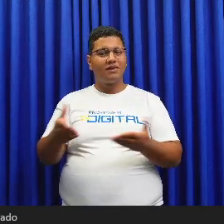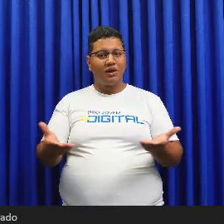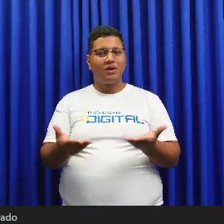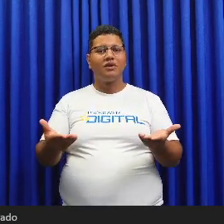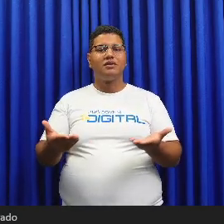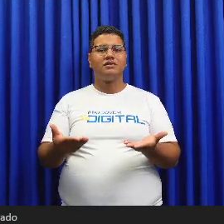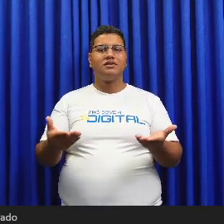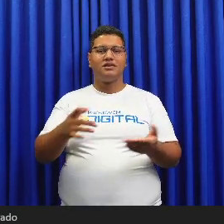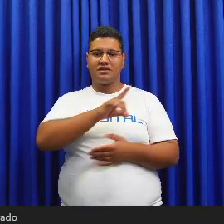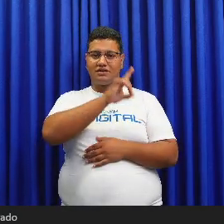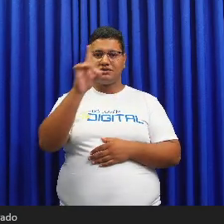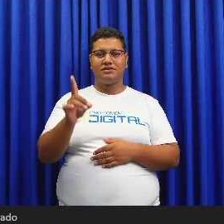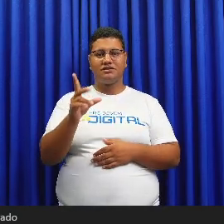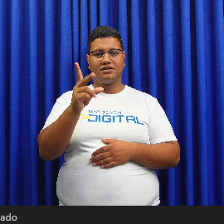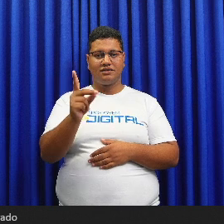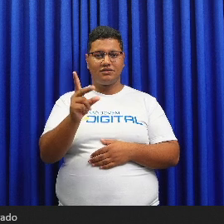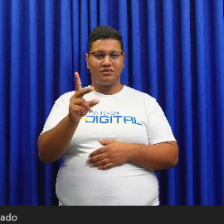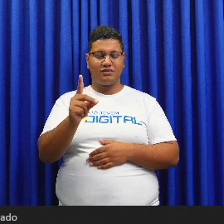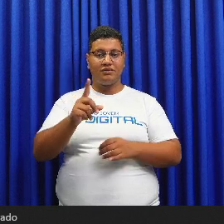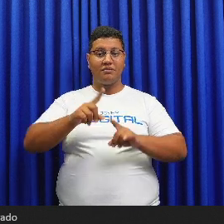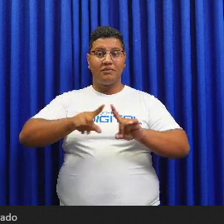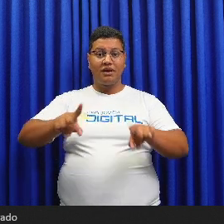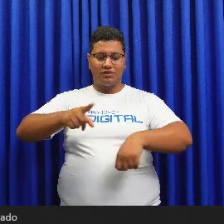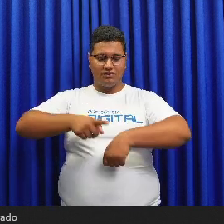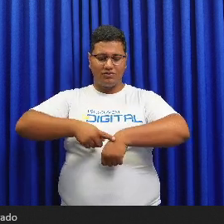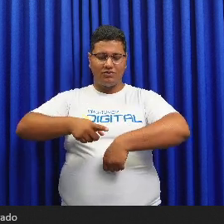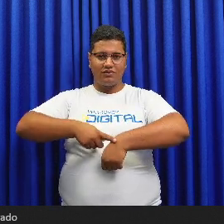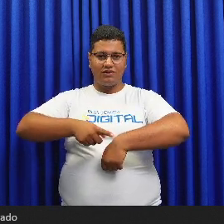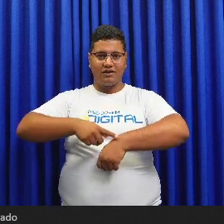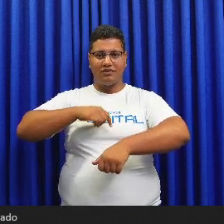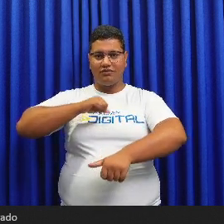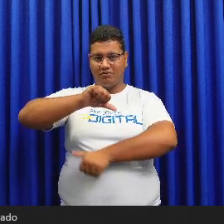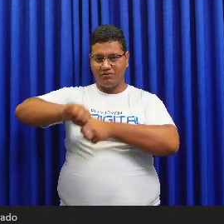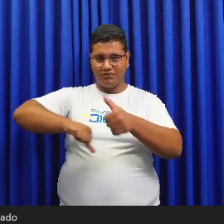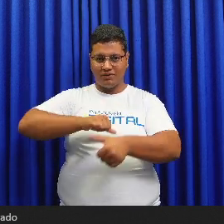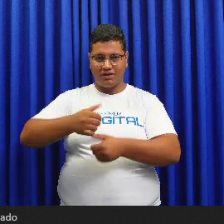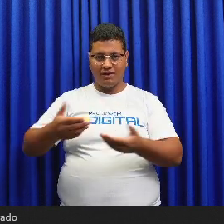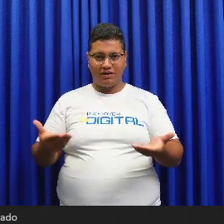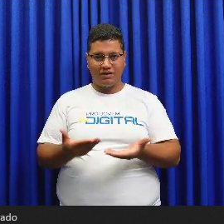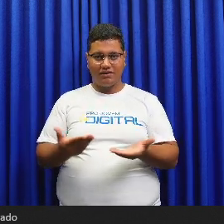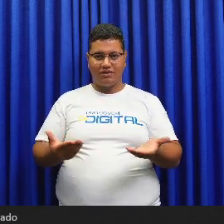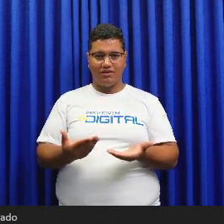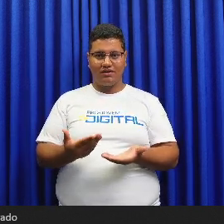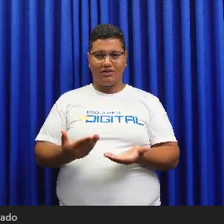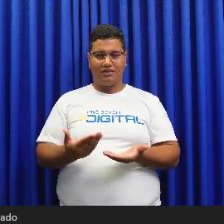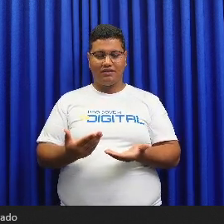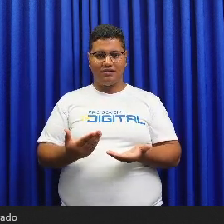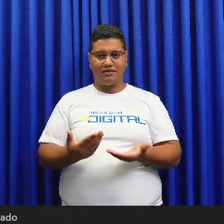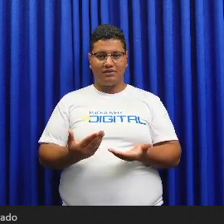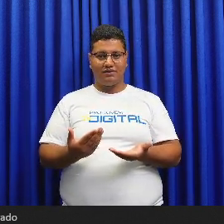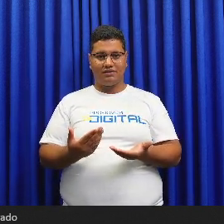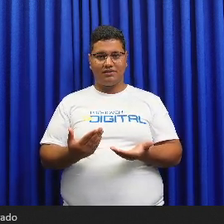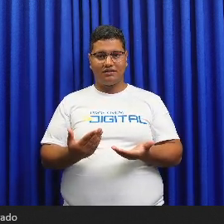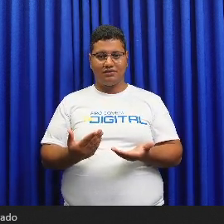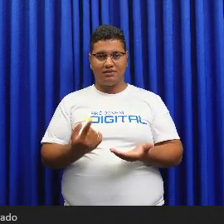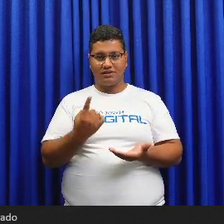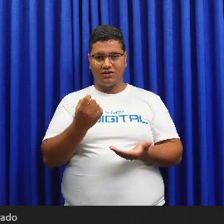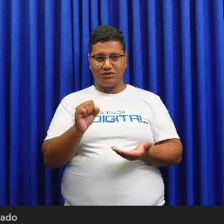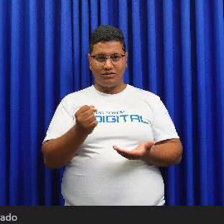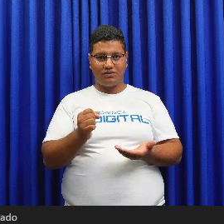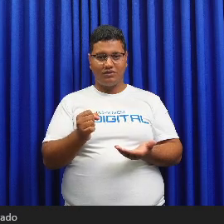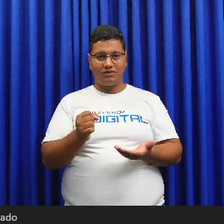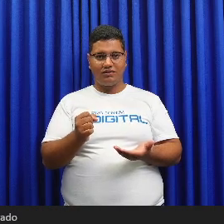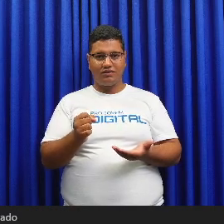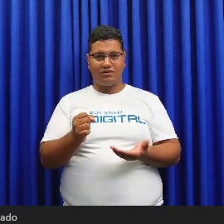dia 12. Só que o horário eu vou mudar. Esse horário agora são... Beleza, vou colocar